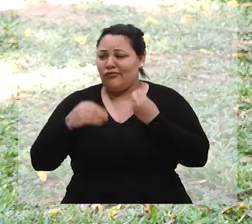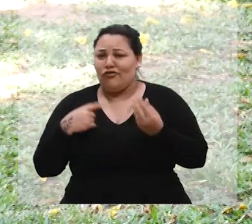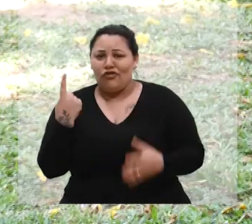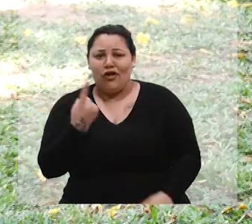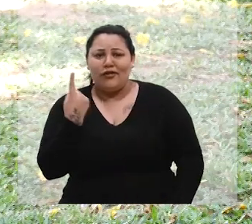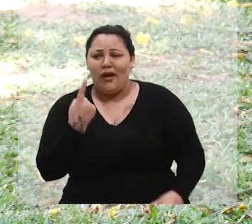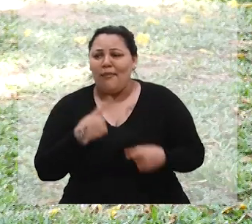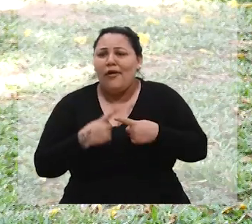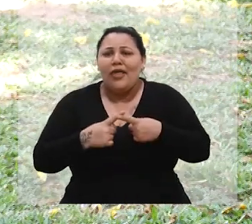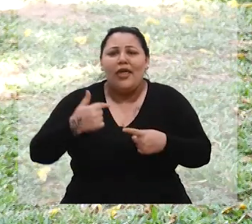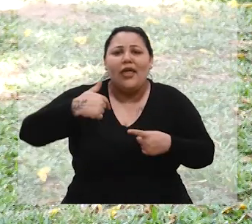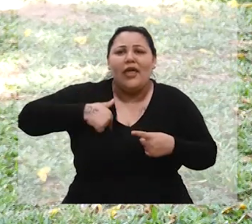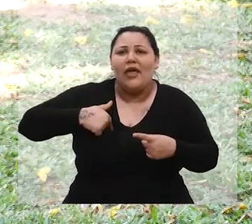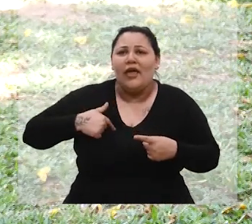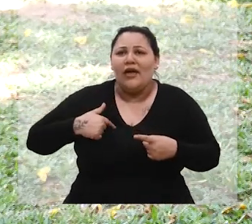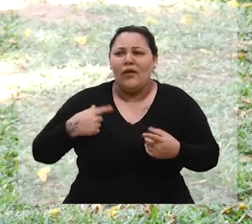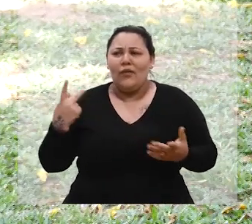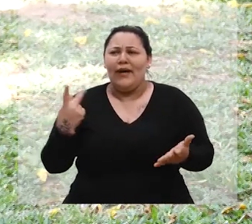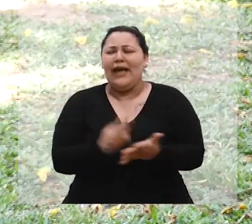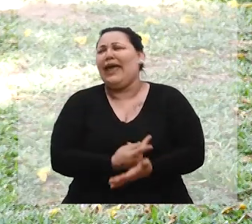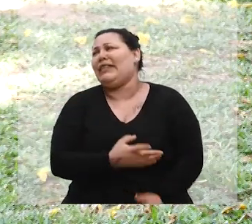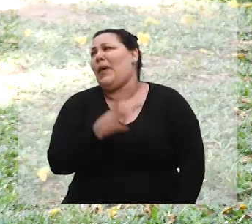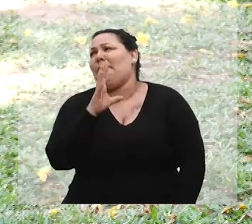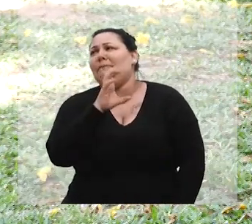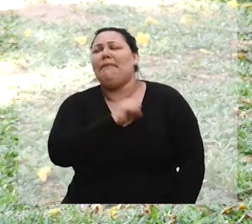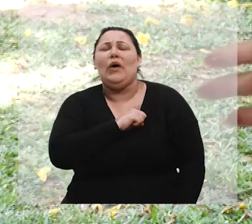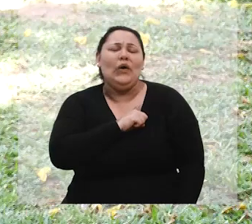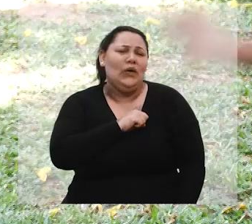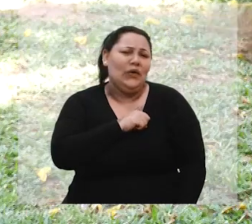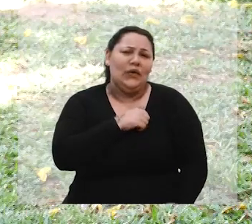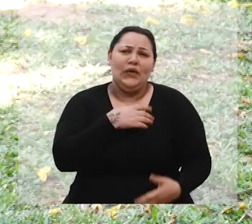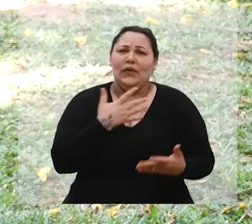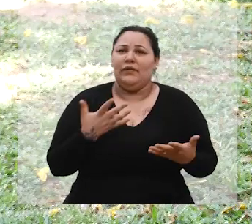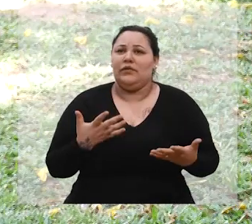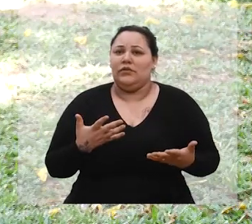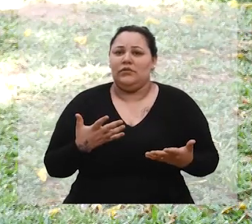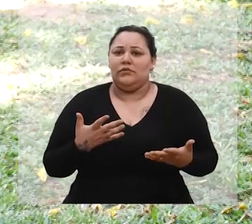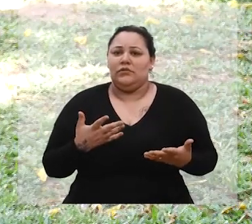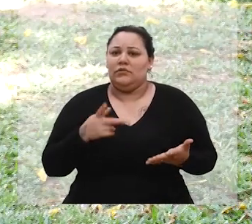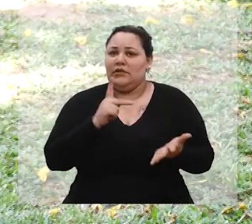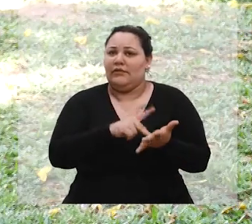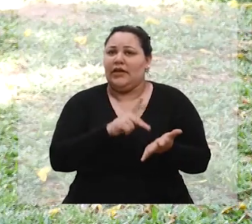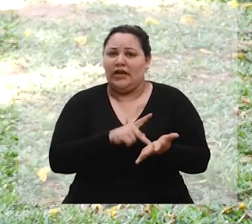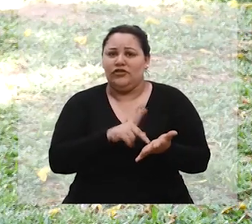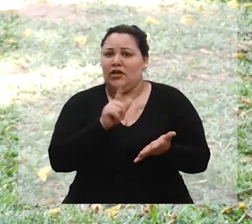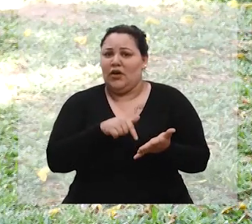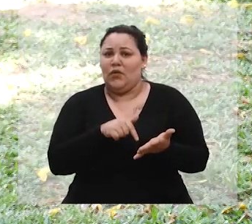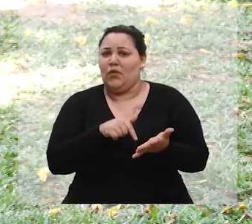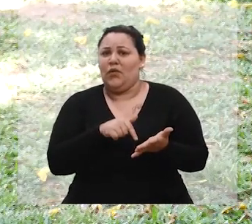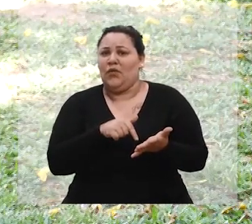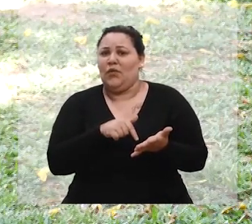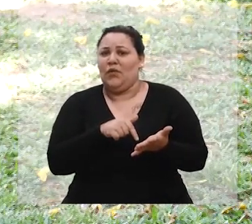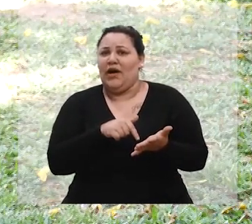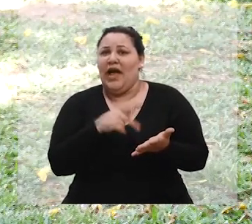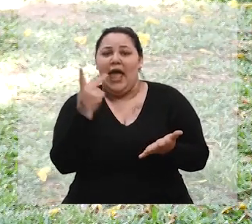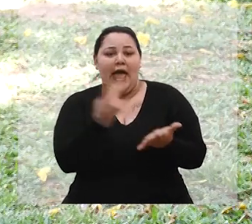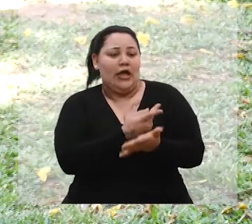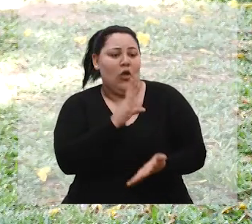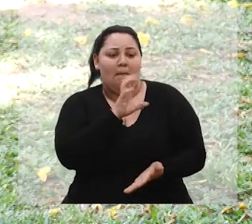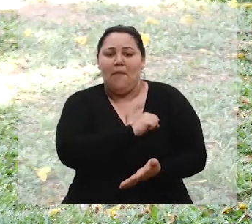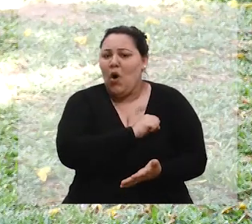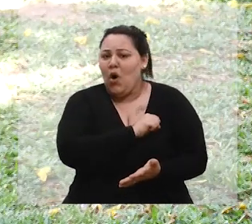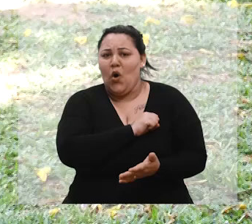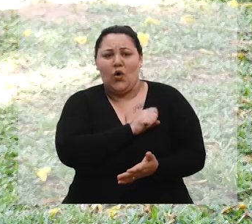sentindo sozinho, é porque eu fracassei no amor, E eu fracassei no amor não é qualquer coisa. Eu fracassei no amor significa eu fracassei